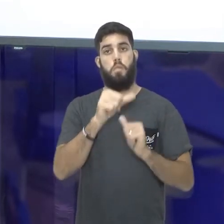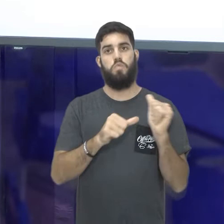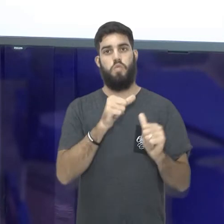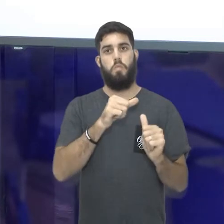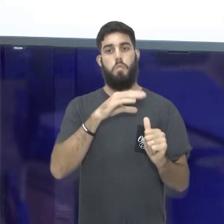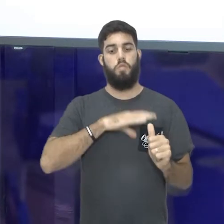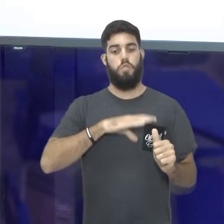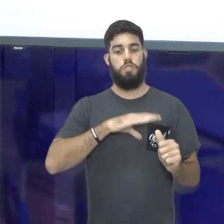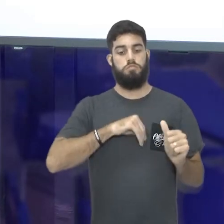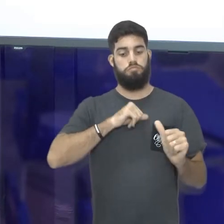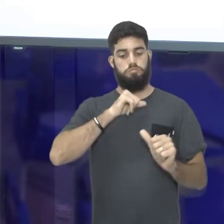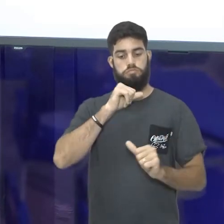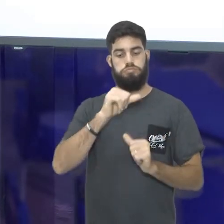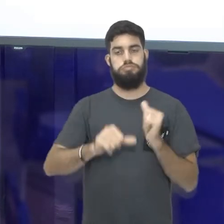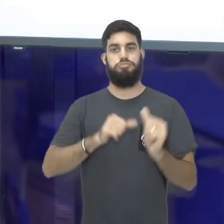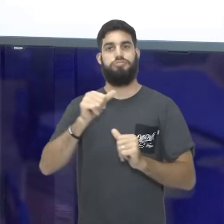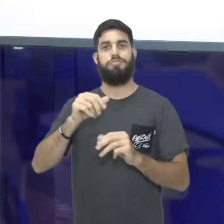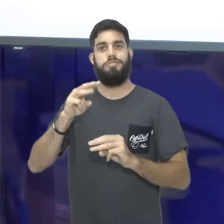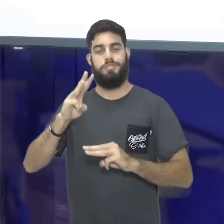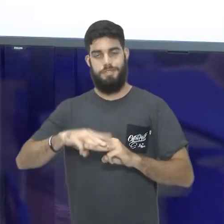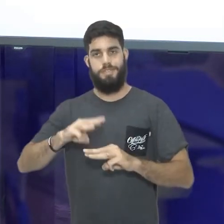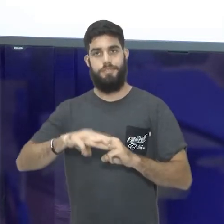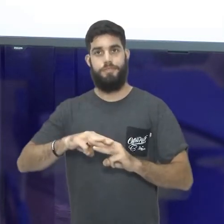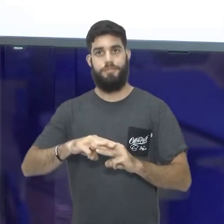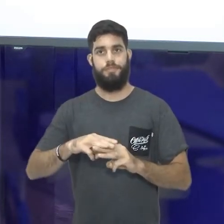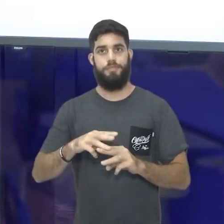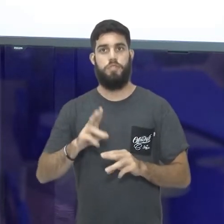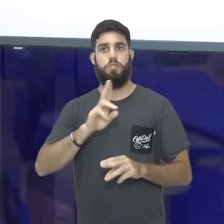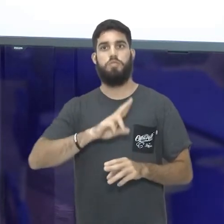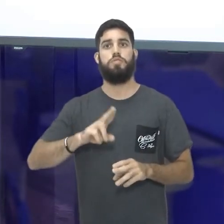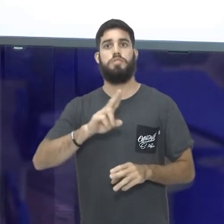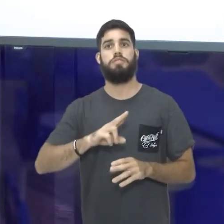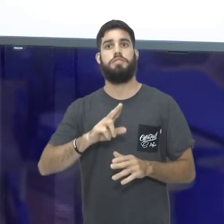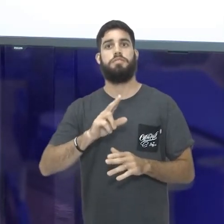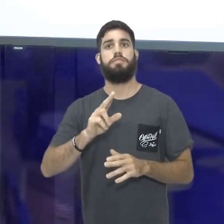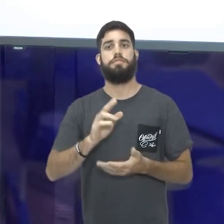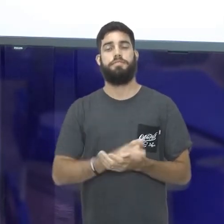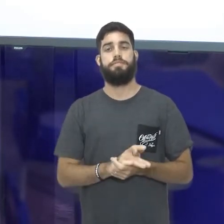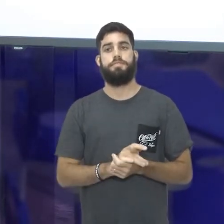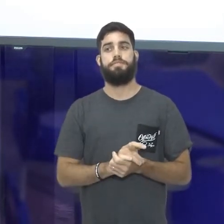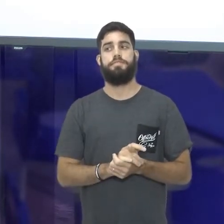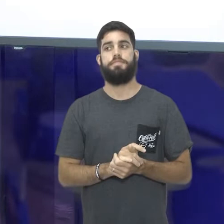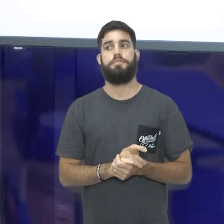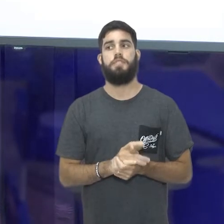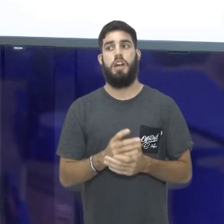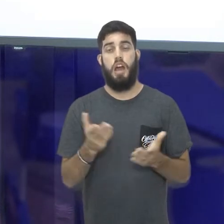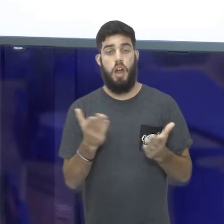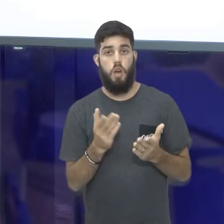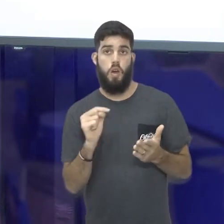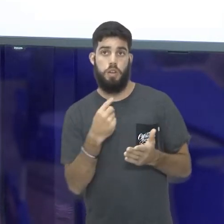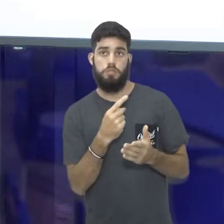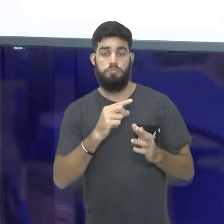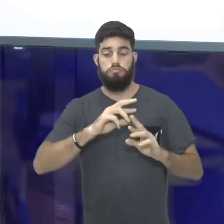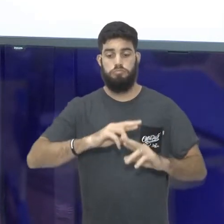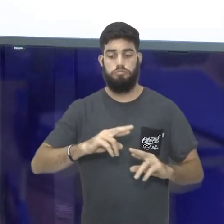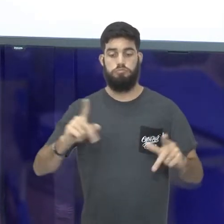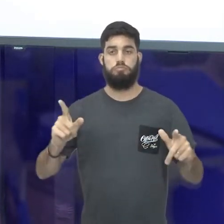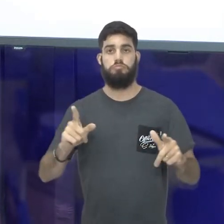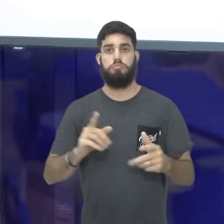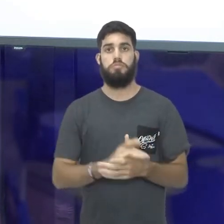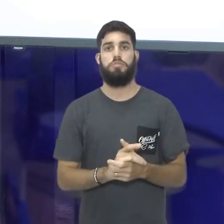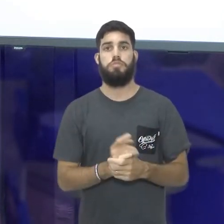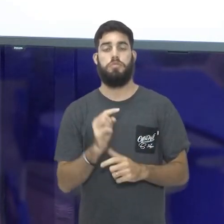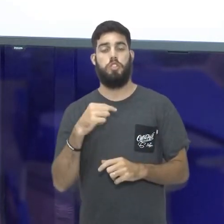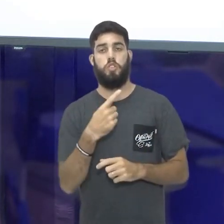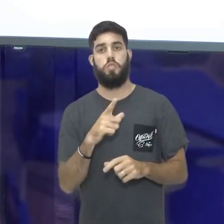e trouxe para a linguagem matemática utilizando a álgebra. Agora nós vamos fazer o inverso. Ou seja, nós teremos um